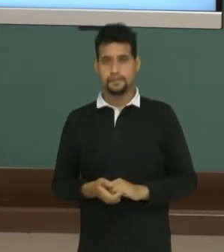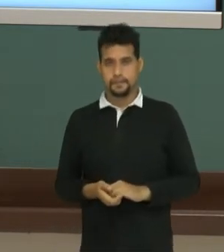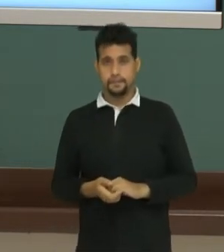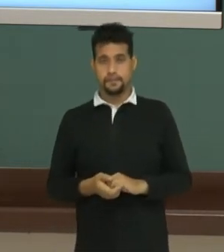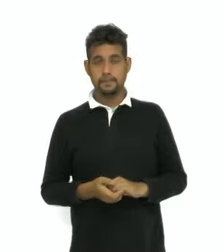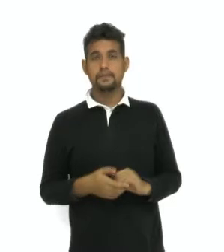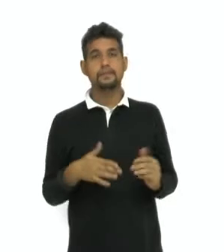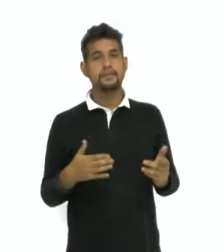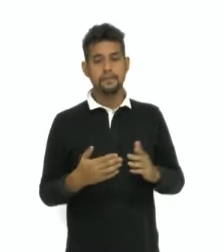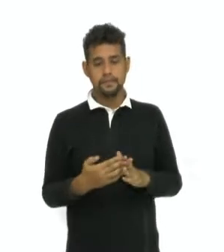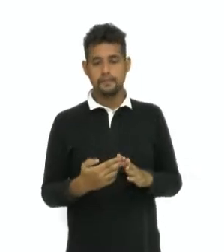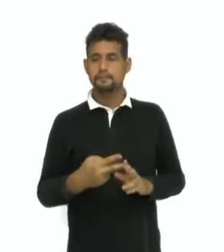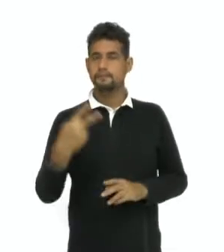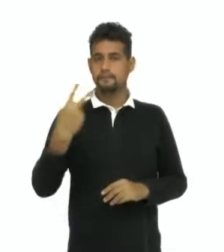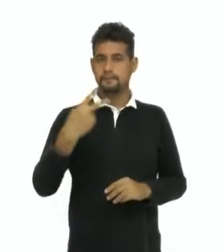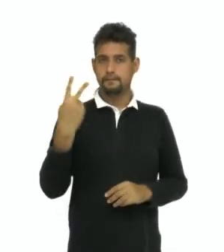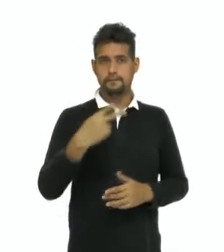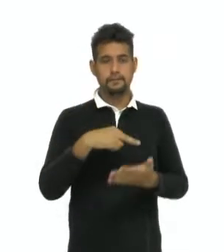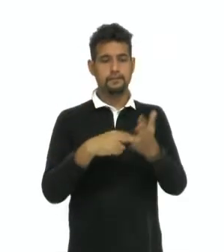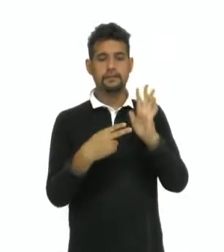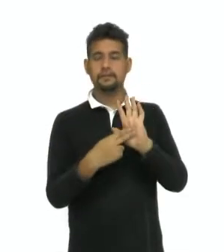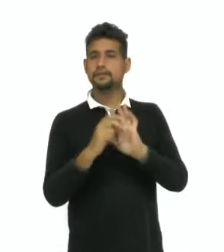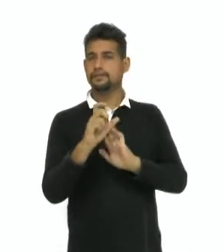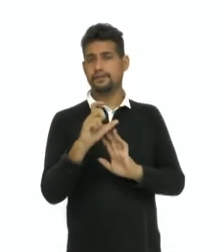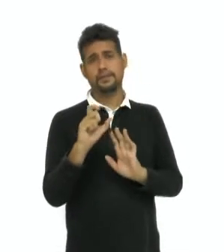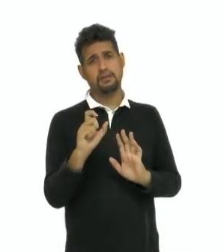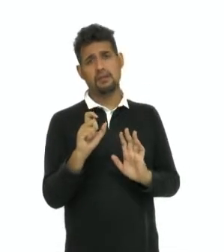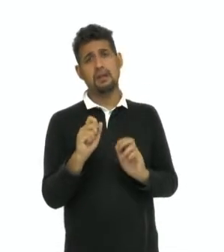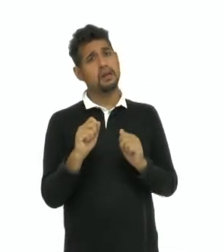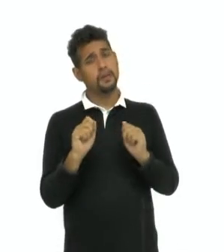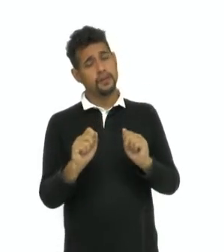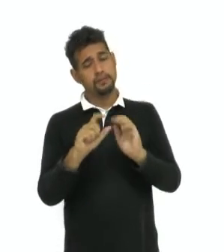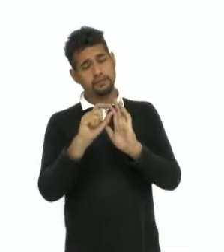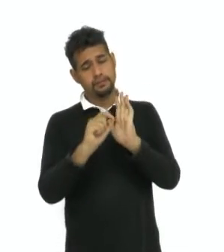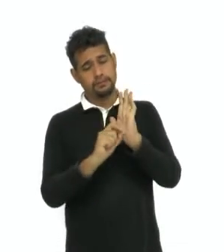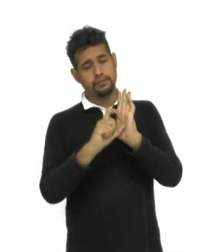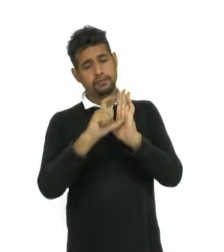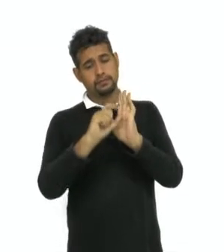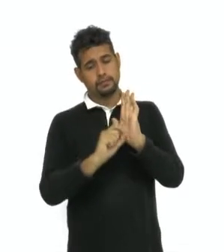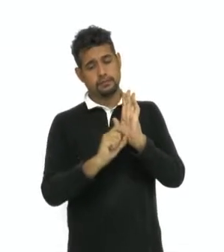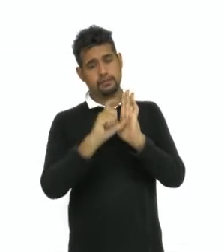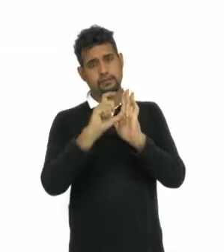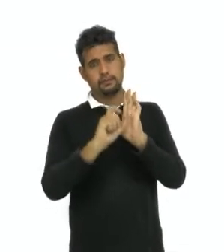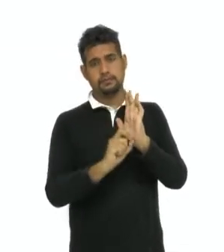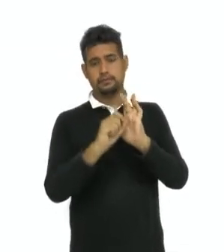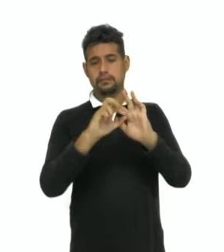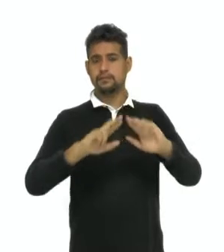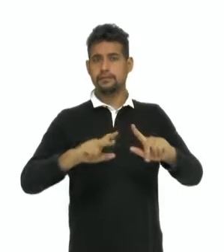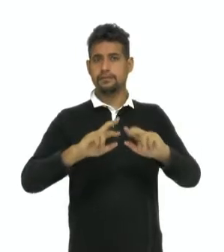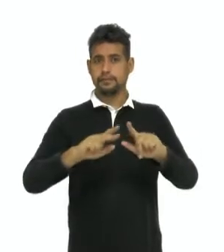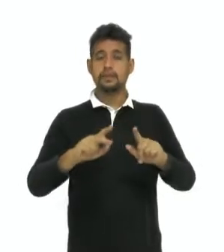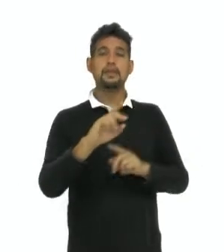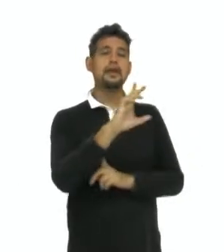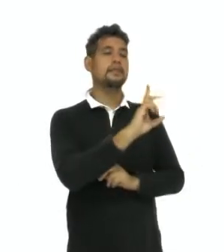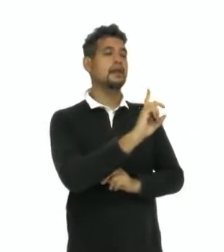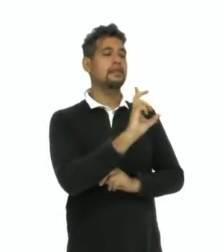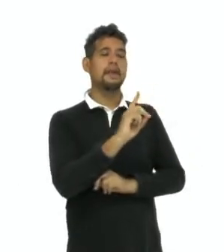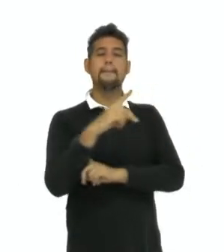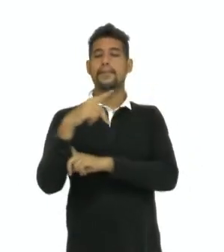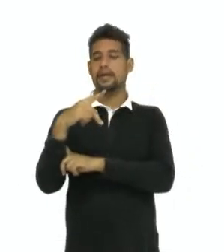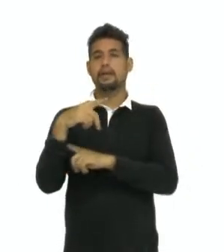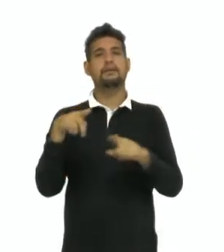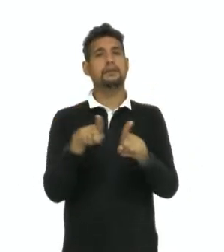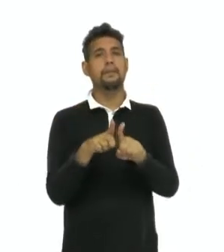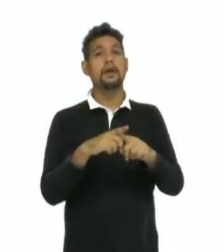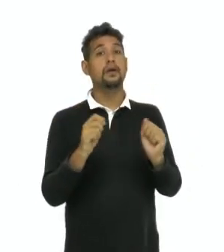Pilhas e baterias secundárias são aquelas que podem ser recarregadas por meio de uma diferença de potencial, de um gerador,